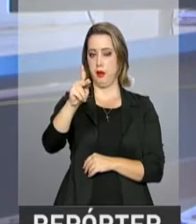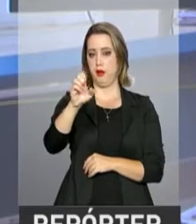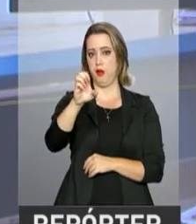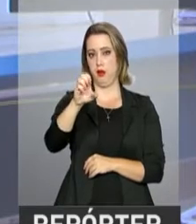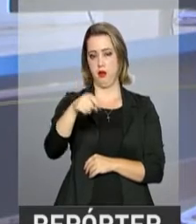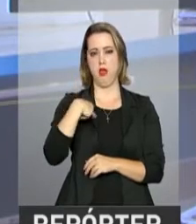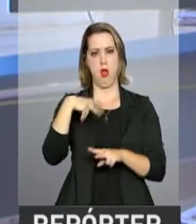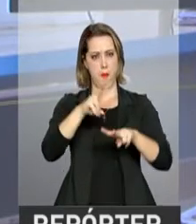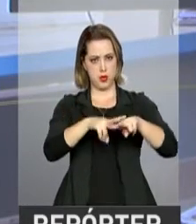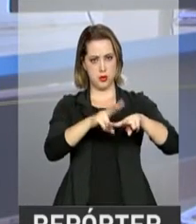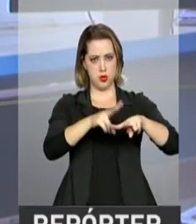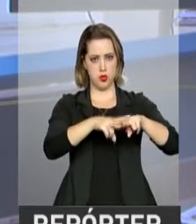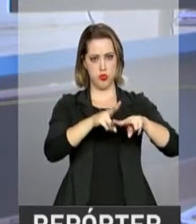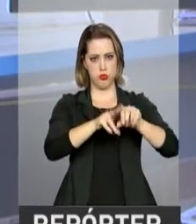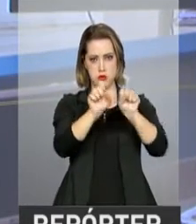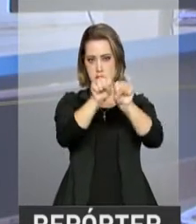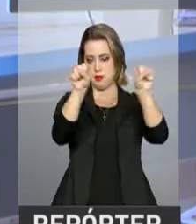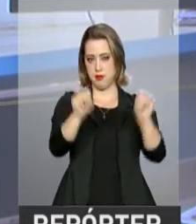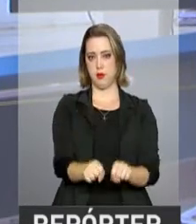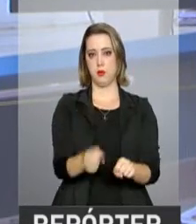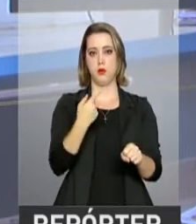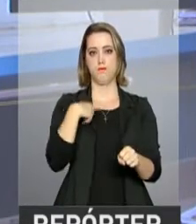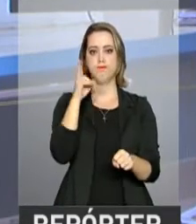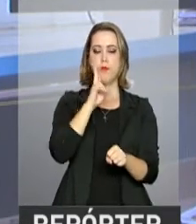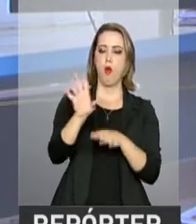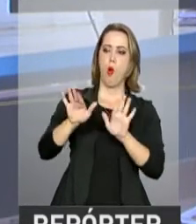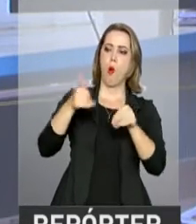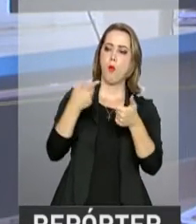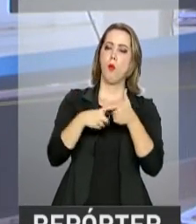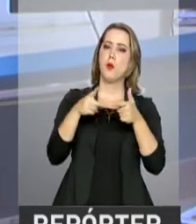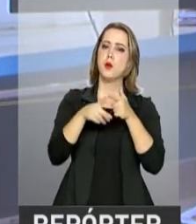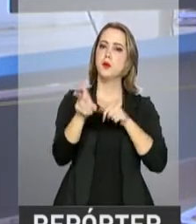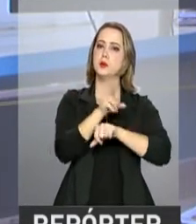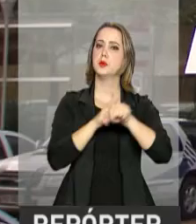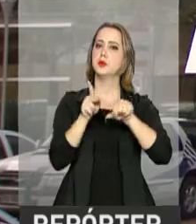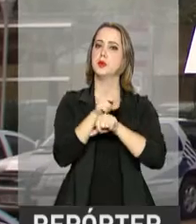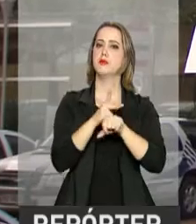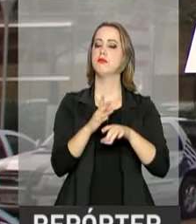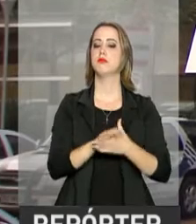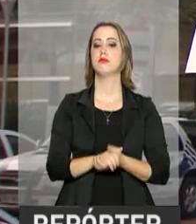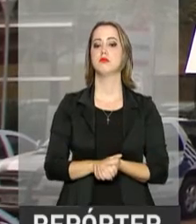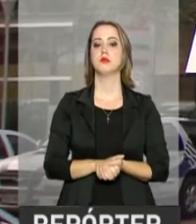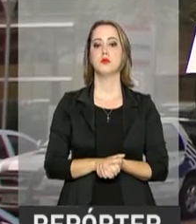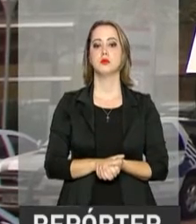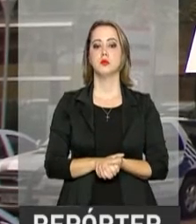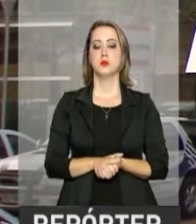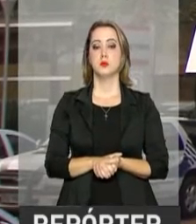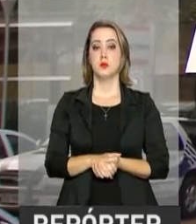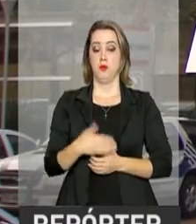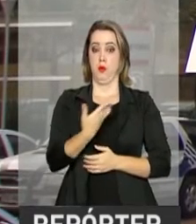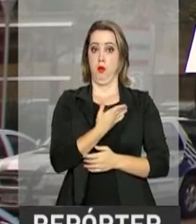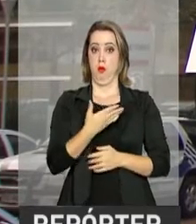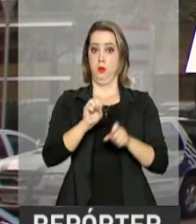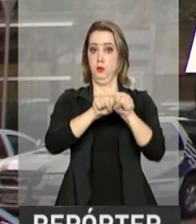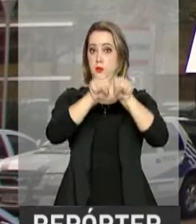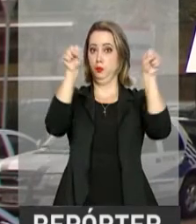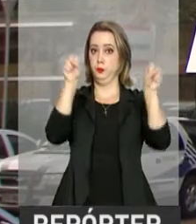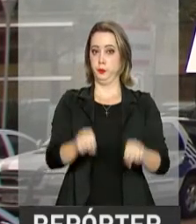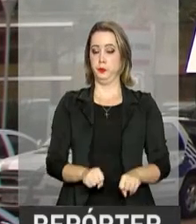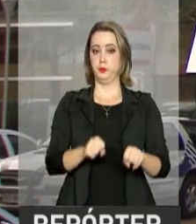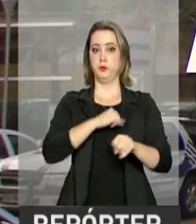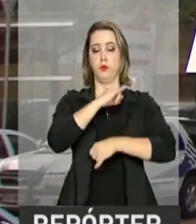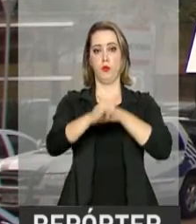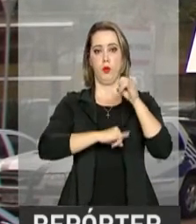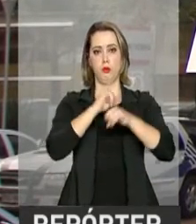bem a ferramenta vai mapear a situação das penitenciárias do país o sistema de informações do departamento